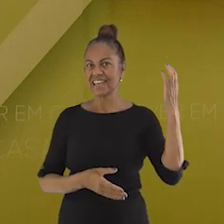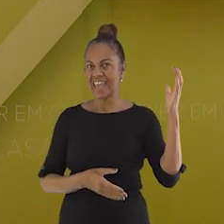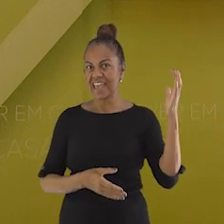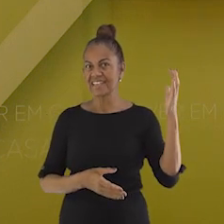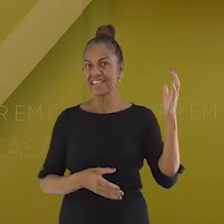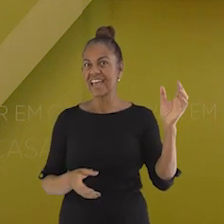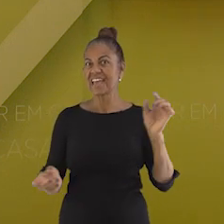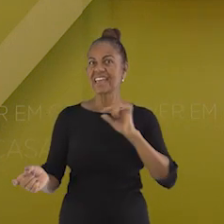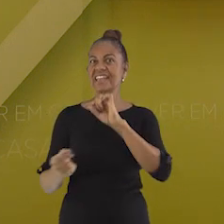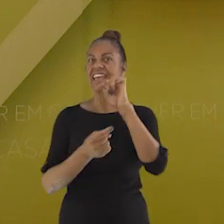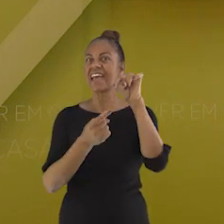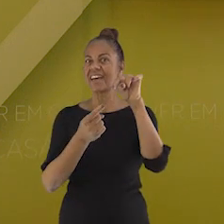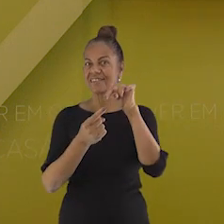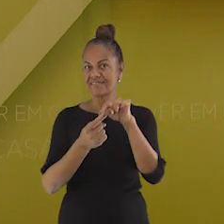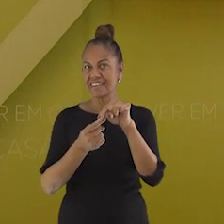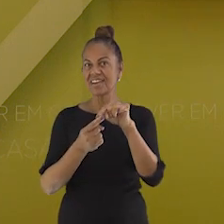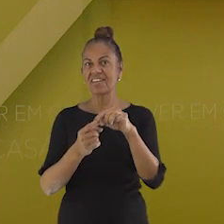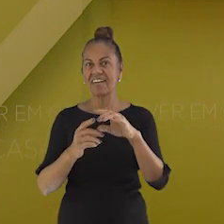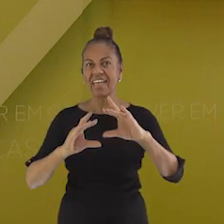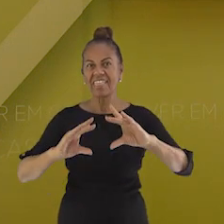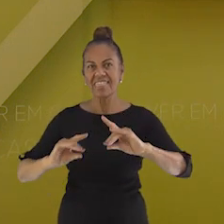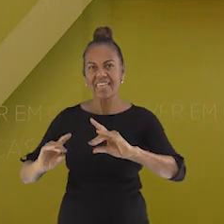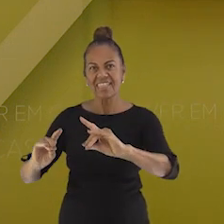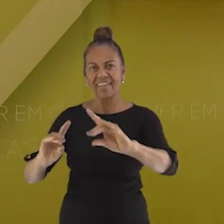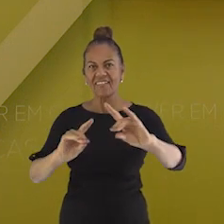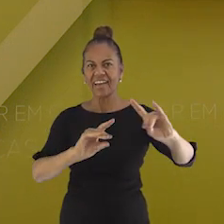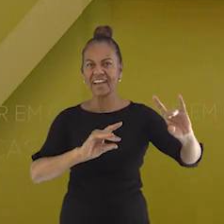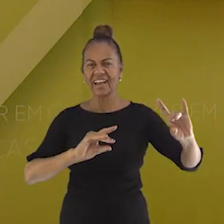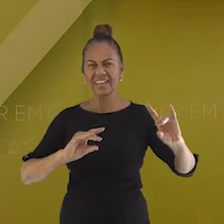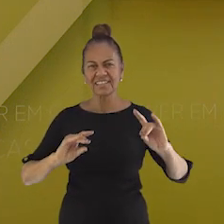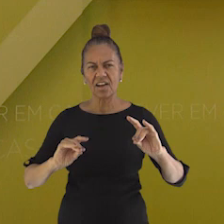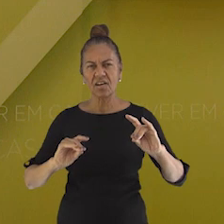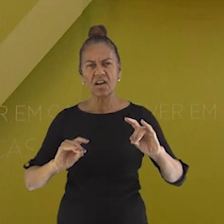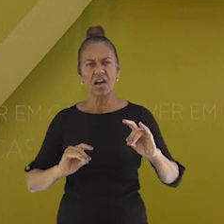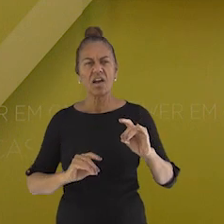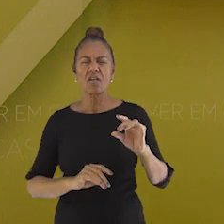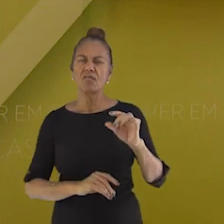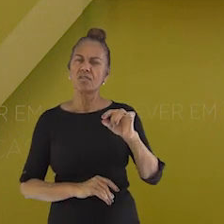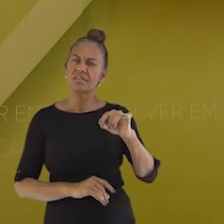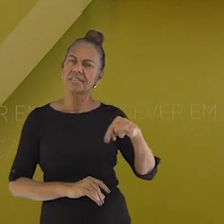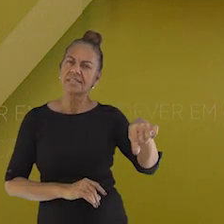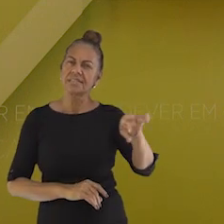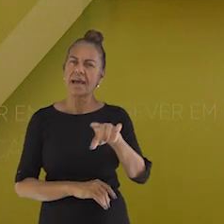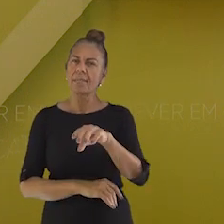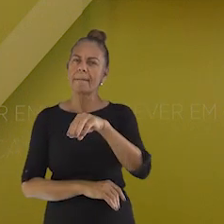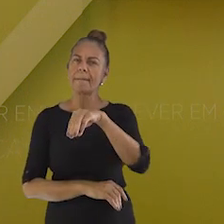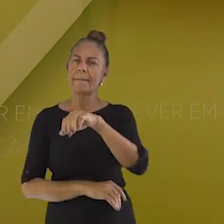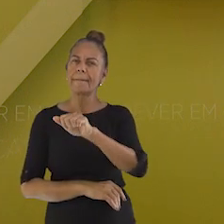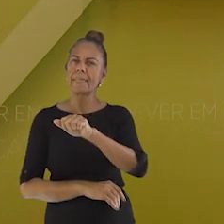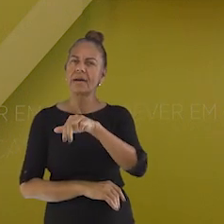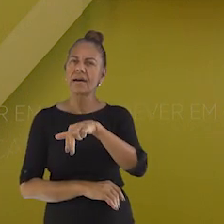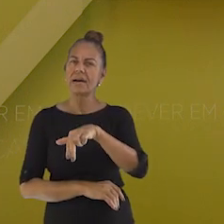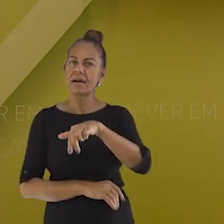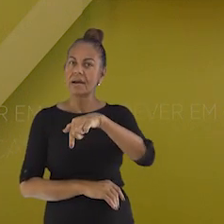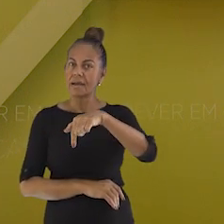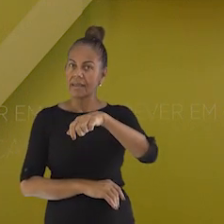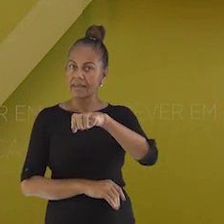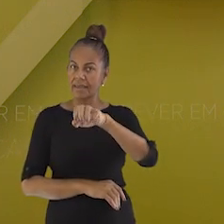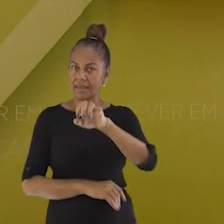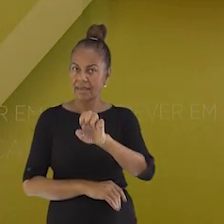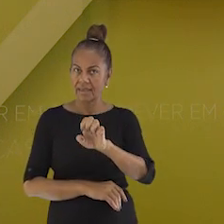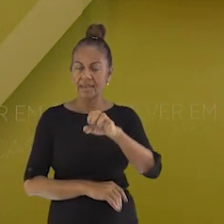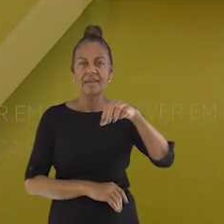dos manguezais. Vocês sabem diferenciar mangue de manguezal? Já ouviram falar em período